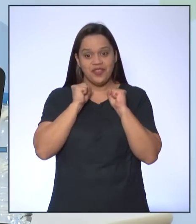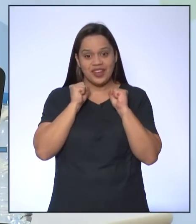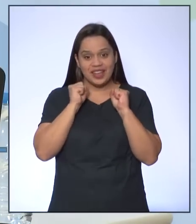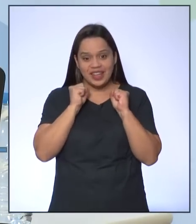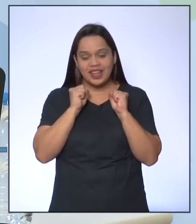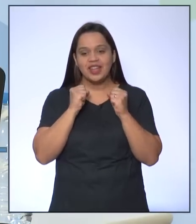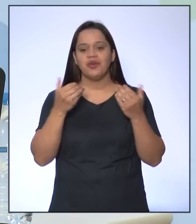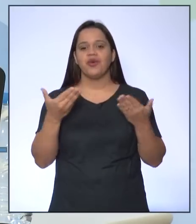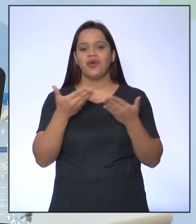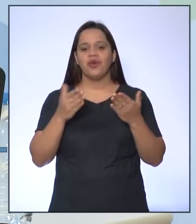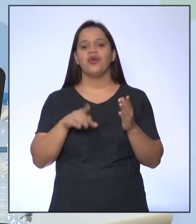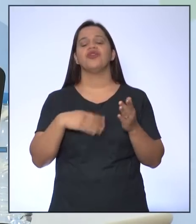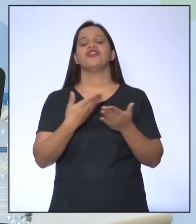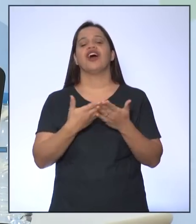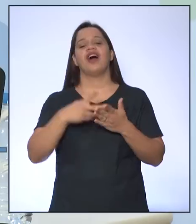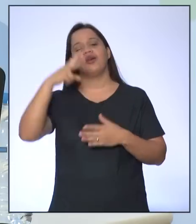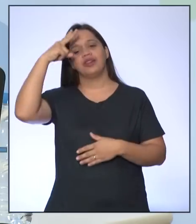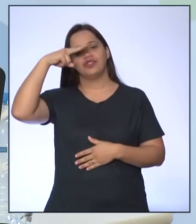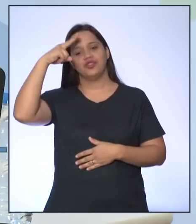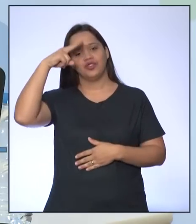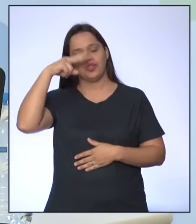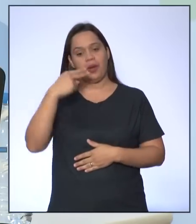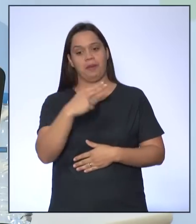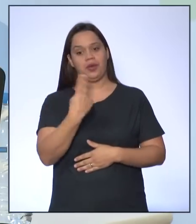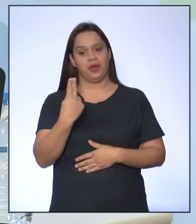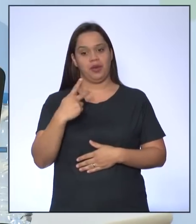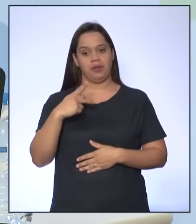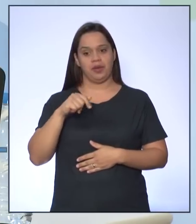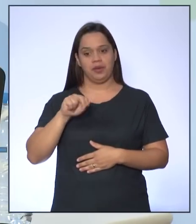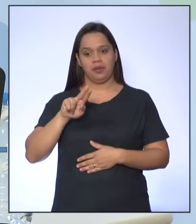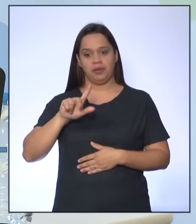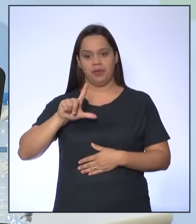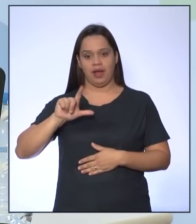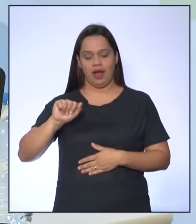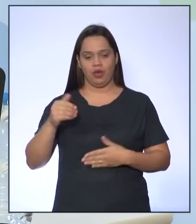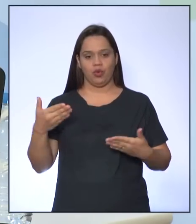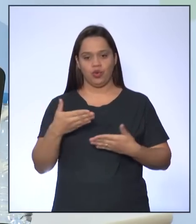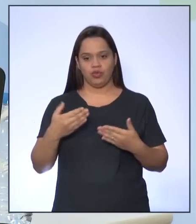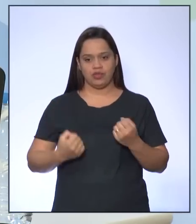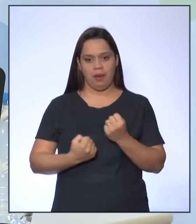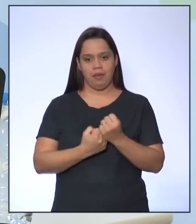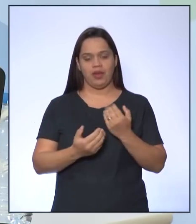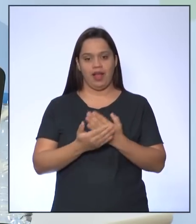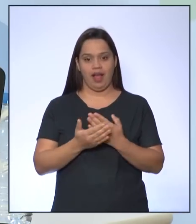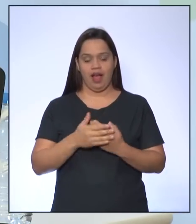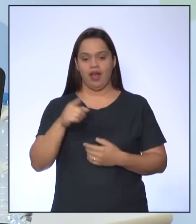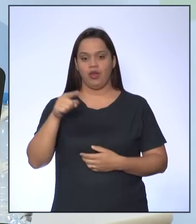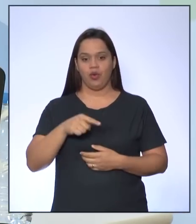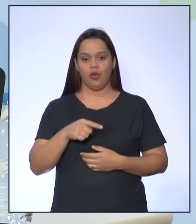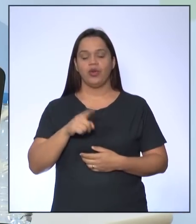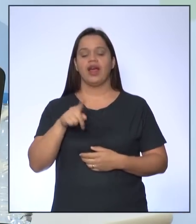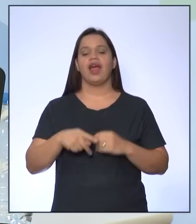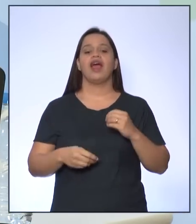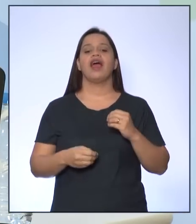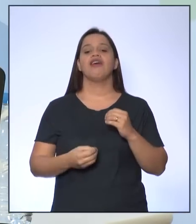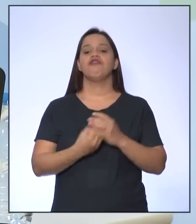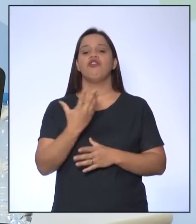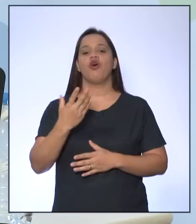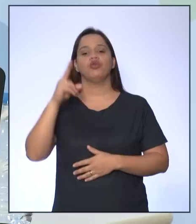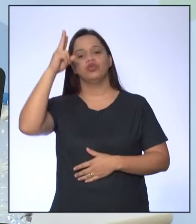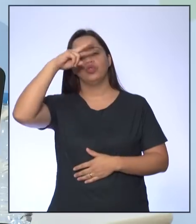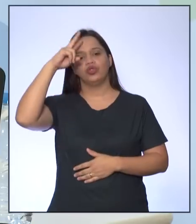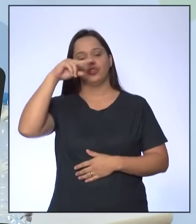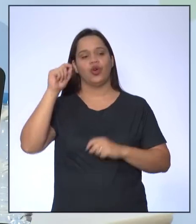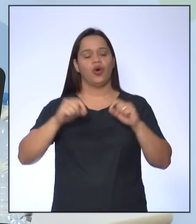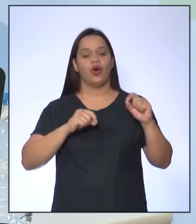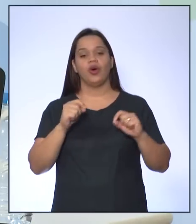mais uma aula de história. Meu nome é Paula, vou ser a mediadora dessa aula. O tema da aula é fontes históricas.